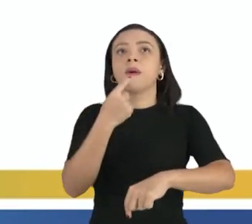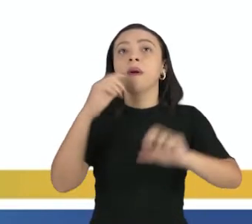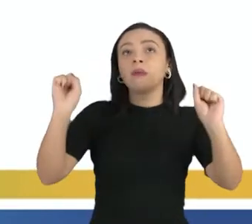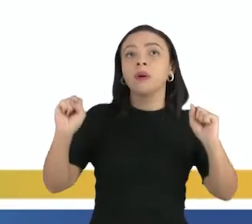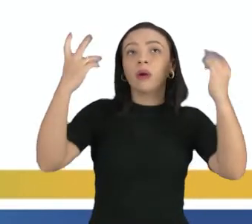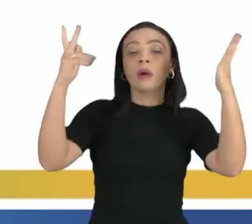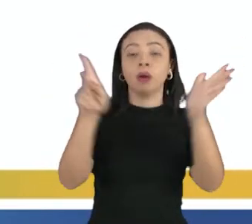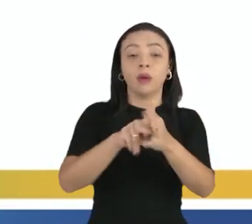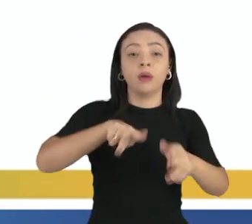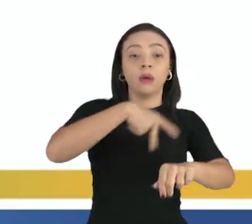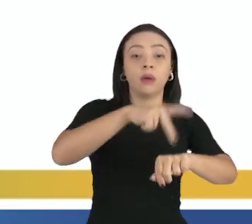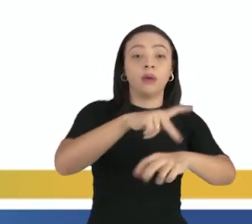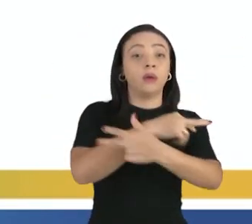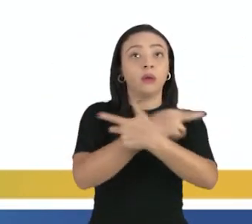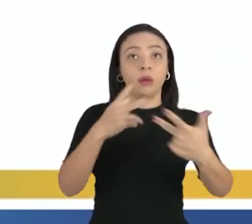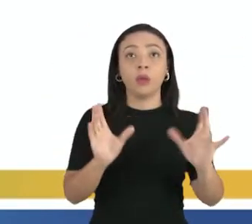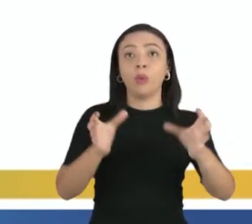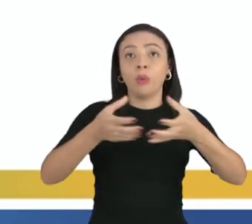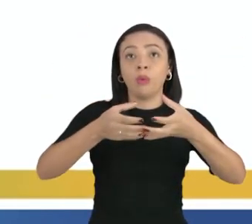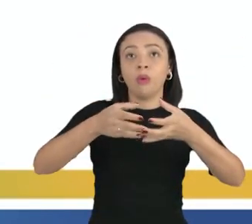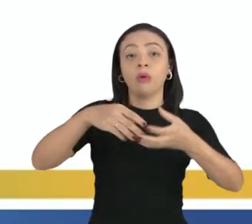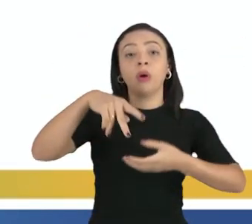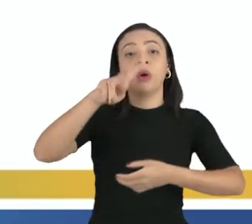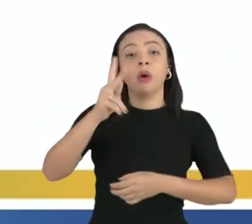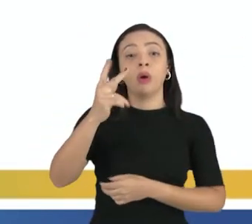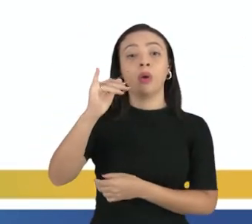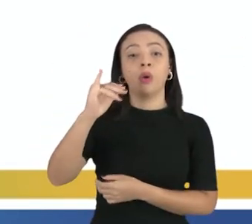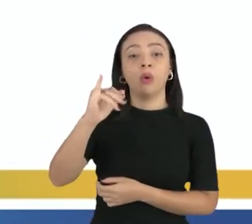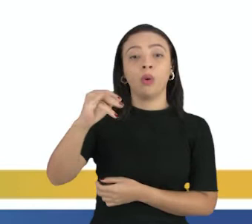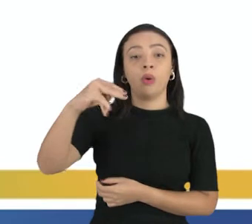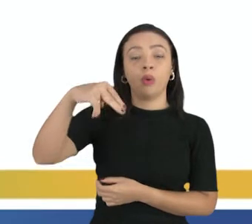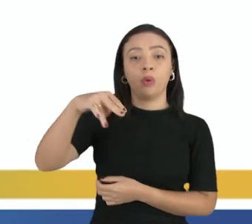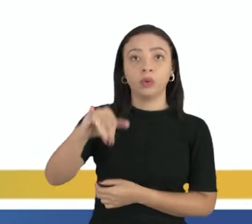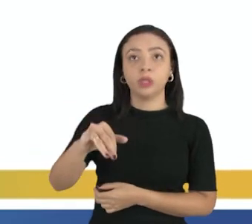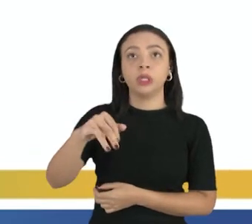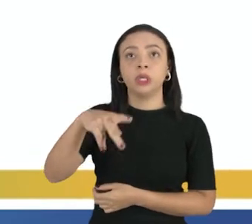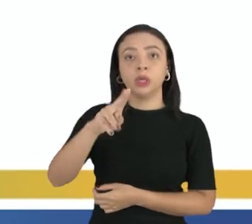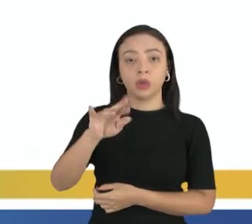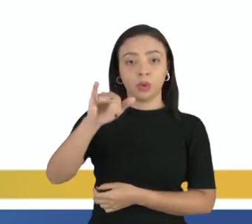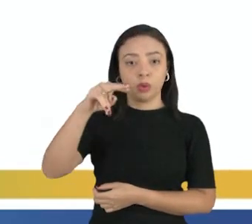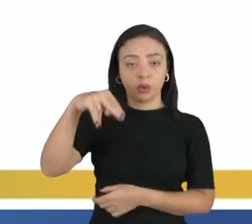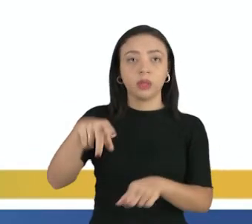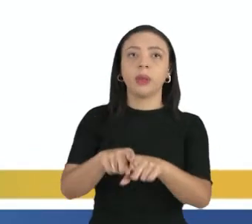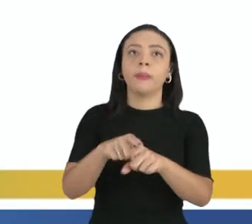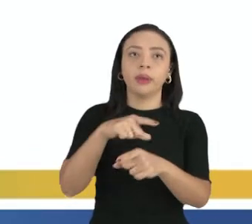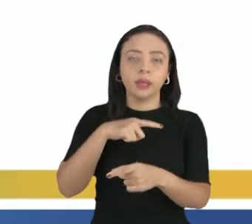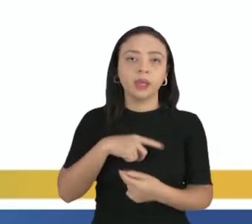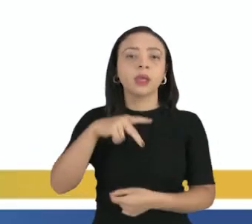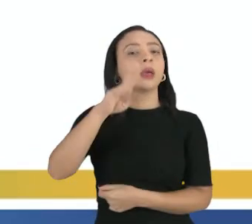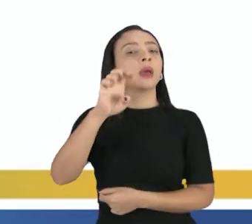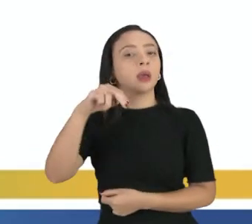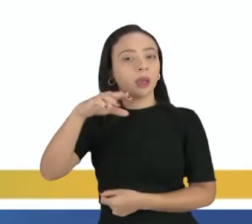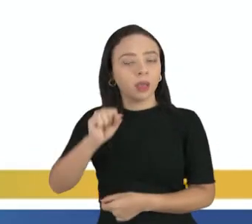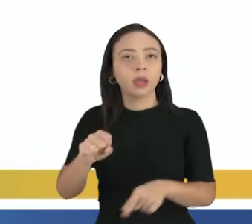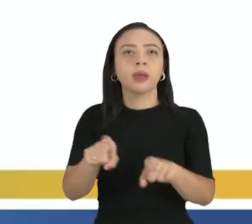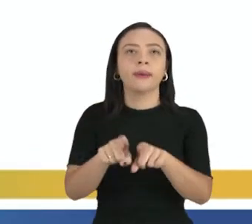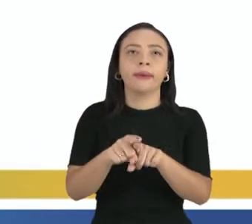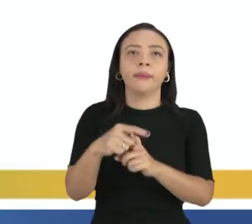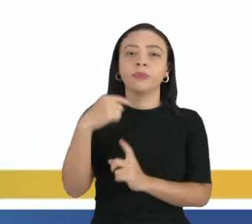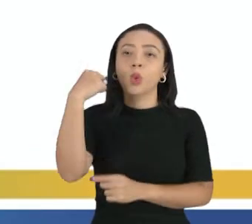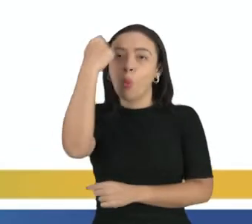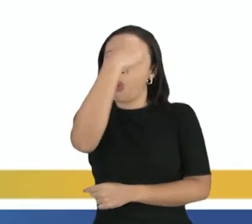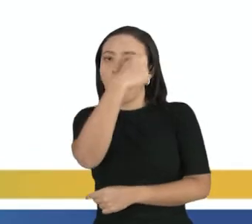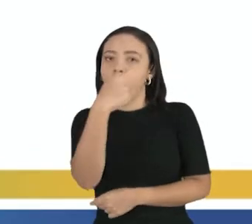Povo Runicuim, tá? Onde nós novamente podemos ver os quenês, tanto na pintura de rosto,